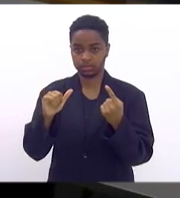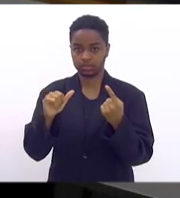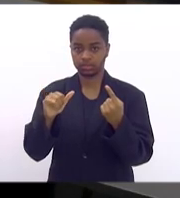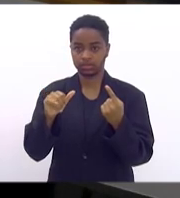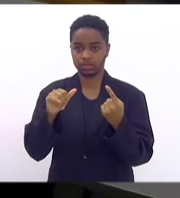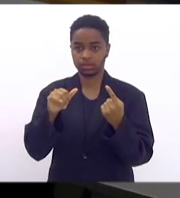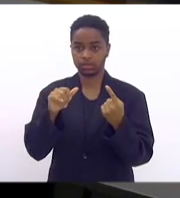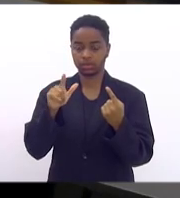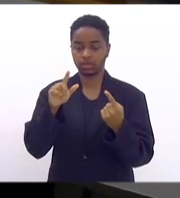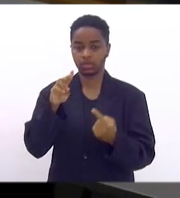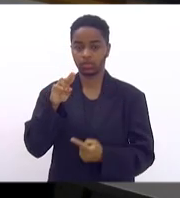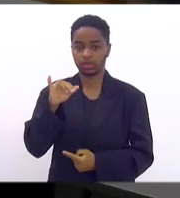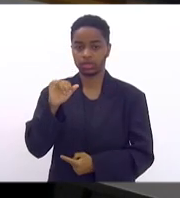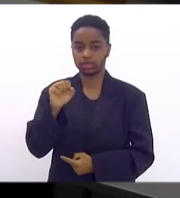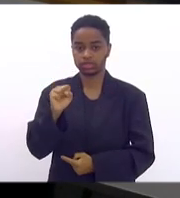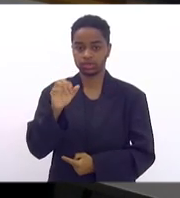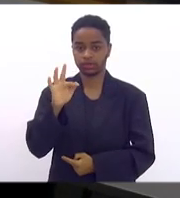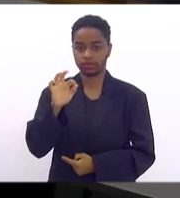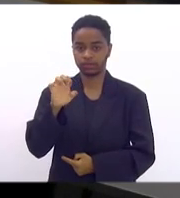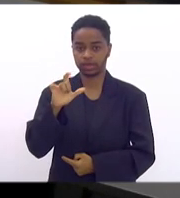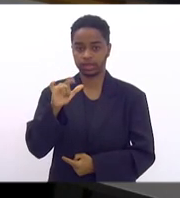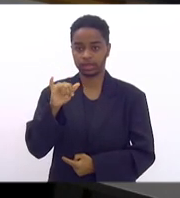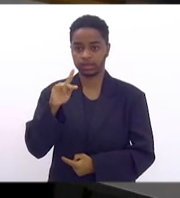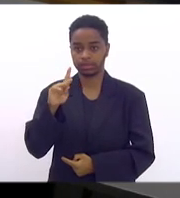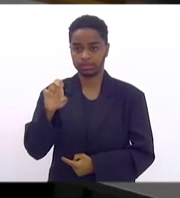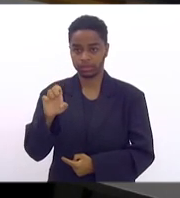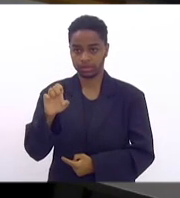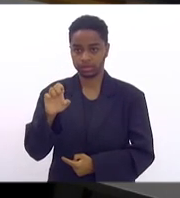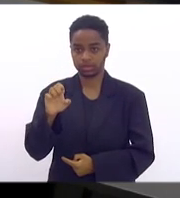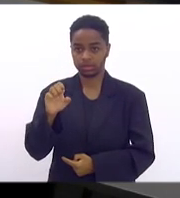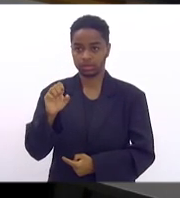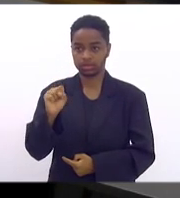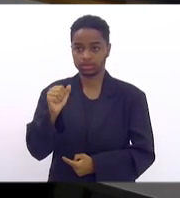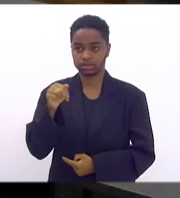Luiz Felipe dos Santos Vicente.